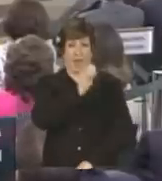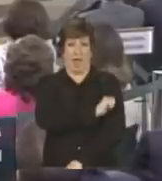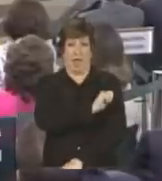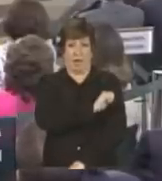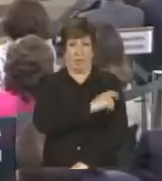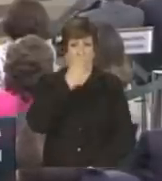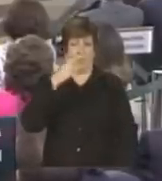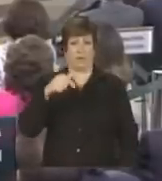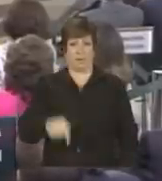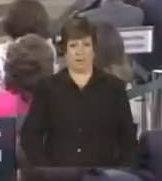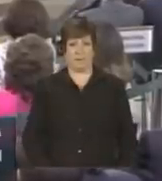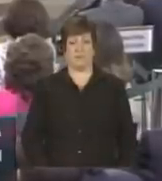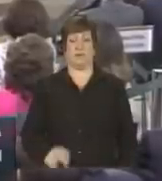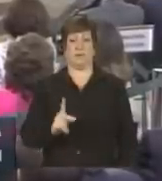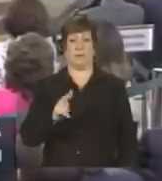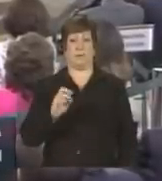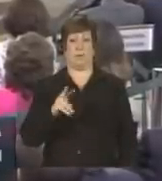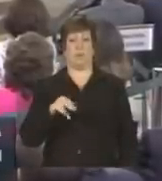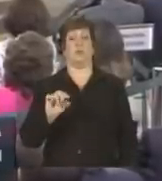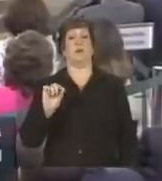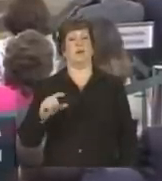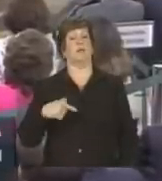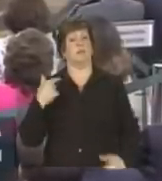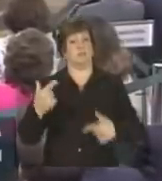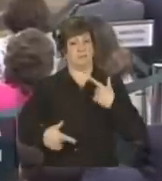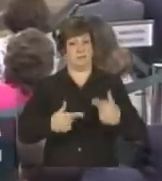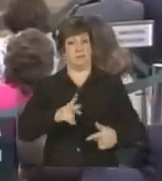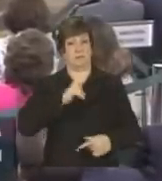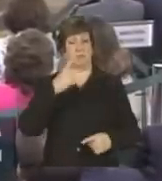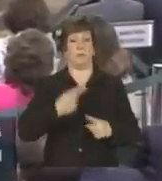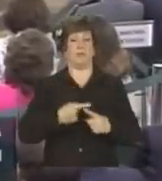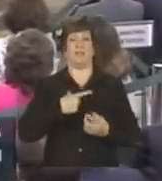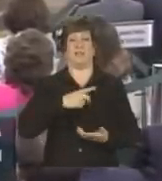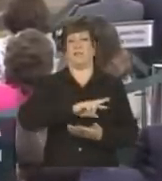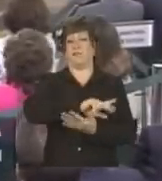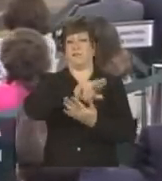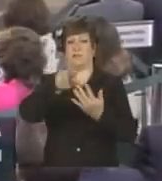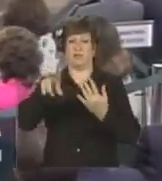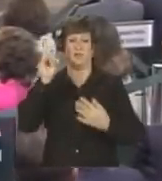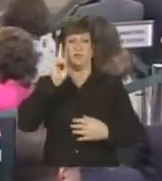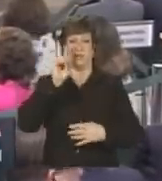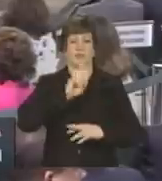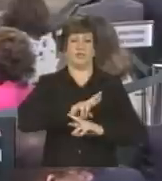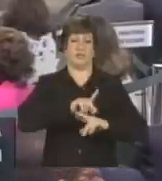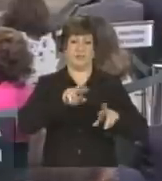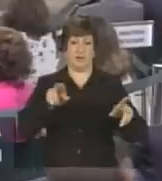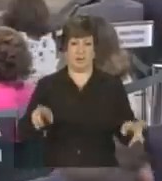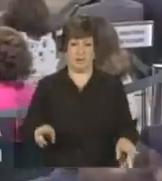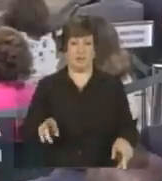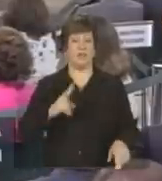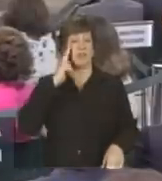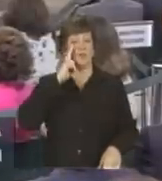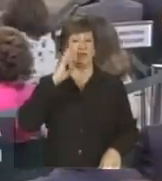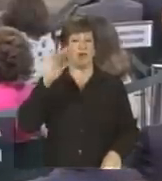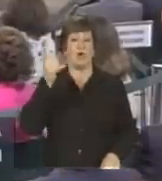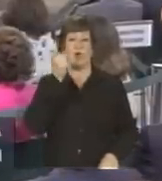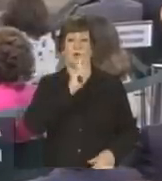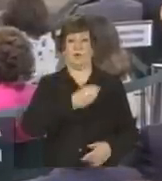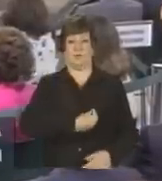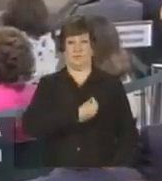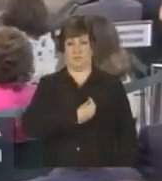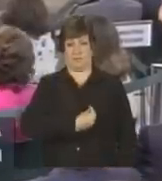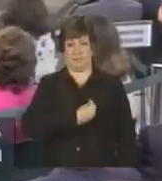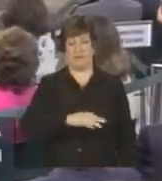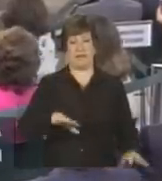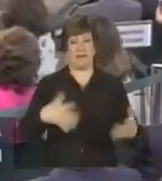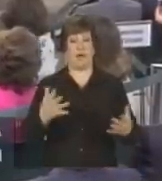árdua, tendo em vista que isso reflete 1 milhão de histórias diferentes, em 1 milhão de sonhos realizados. Então, vou